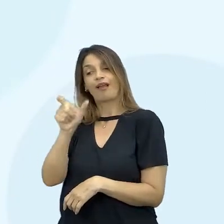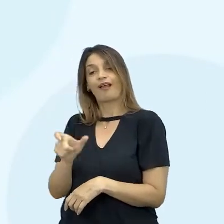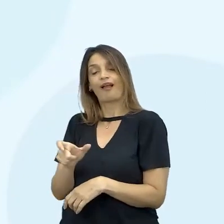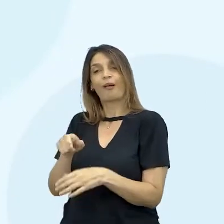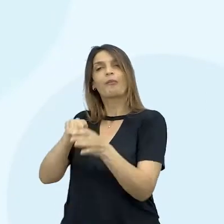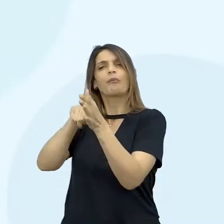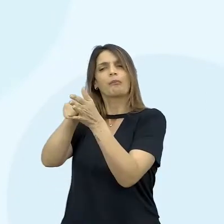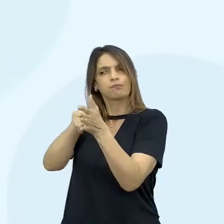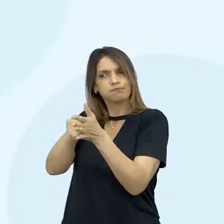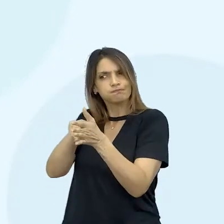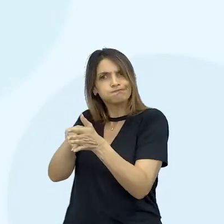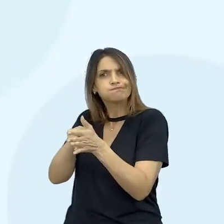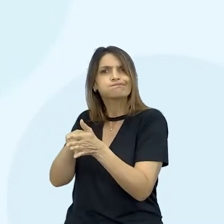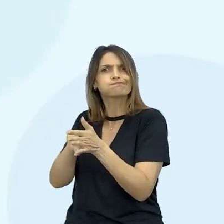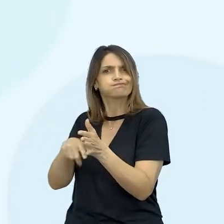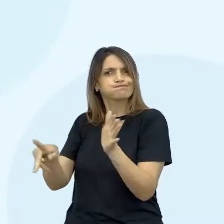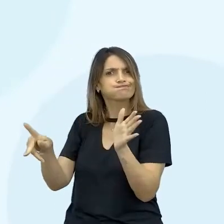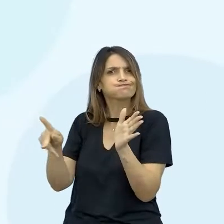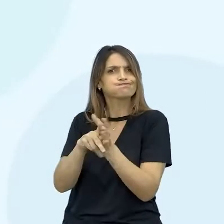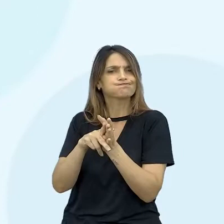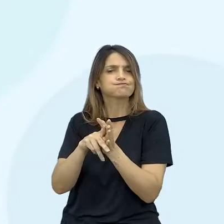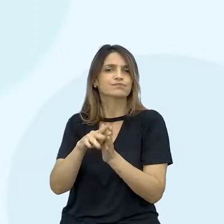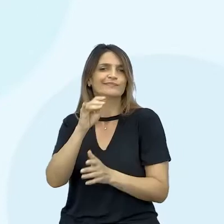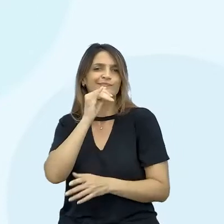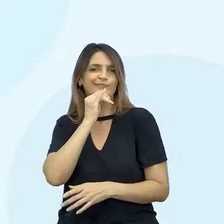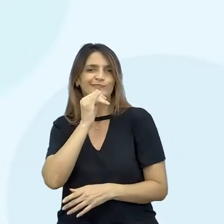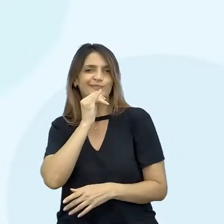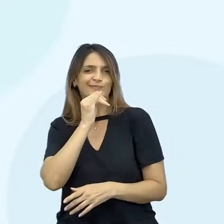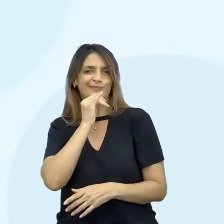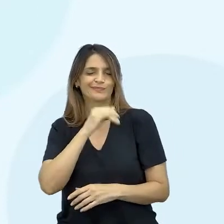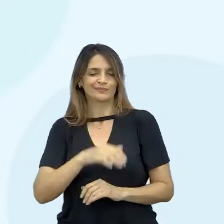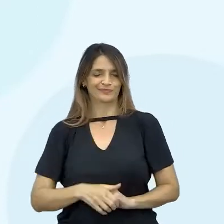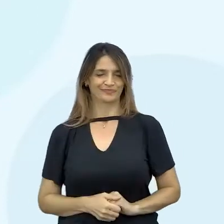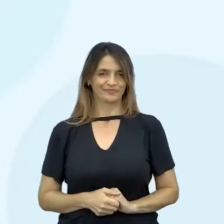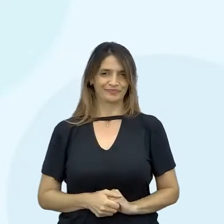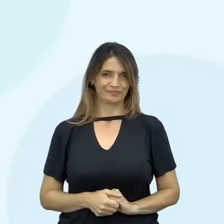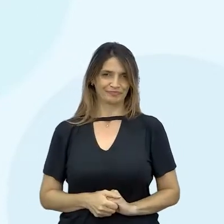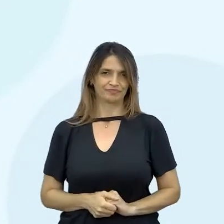Então, geralmente, assim, dentro do nosso